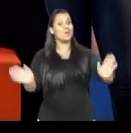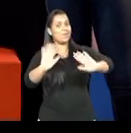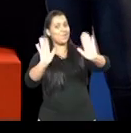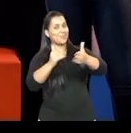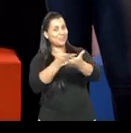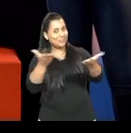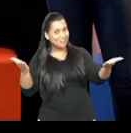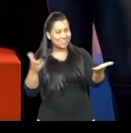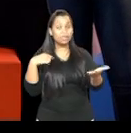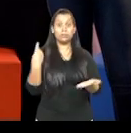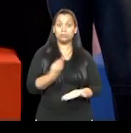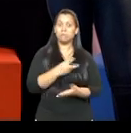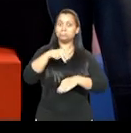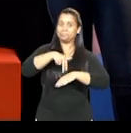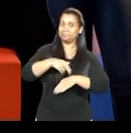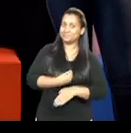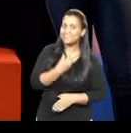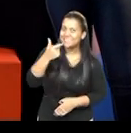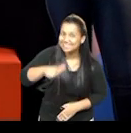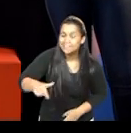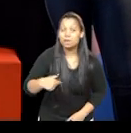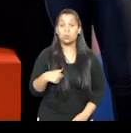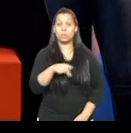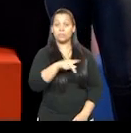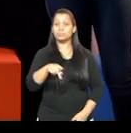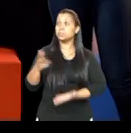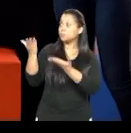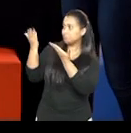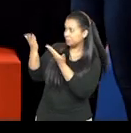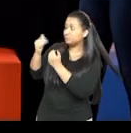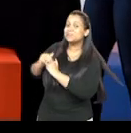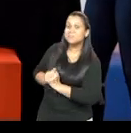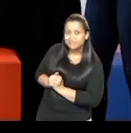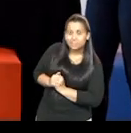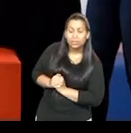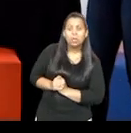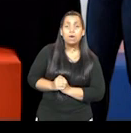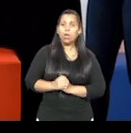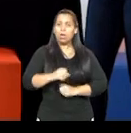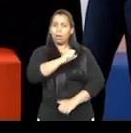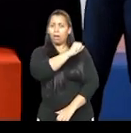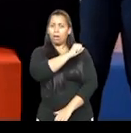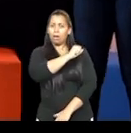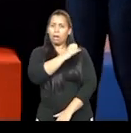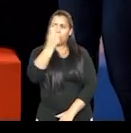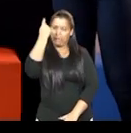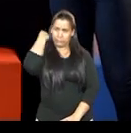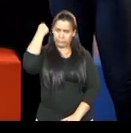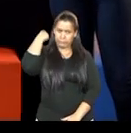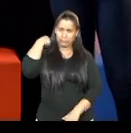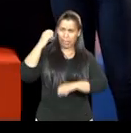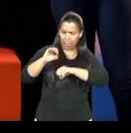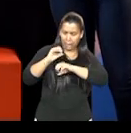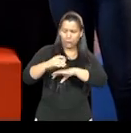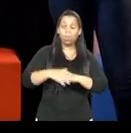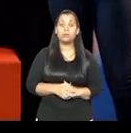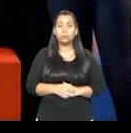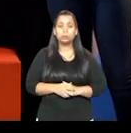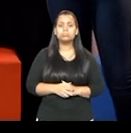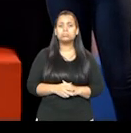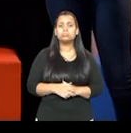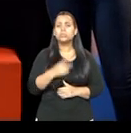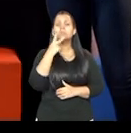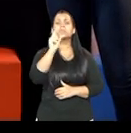Olá pessoal, nós estamos de volta. Eu sou a professora Beatriz. Na aula passada nós falamos sobre os imigrantes que vieram para a